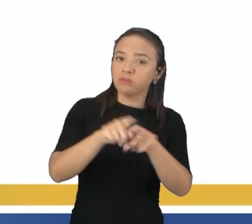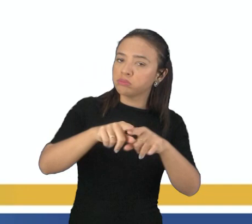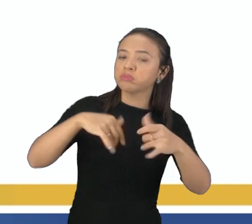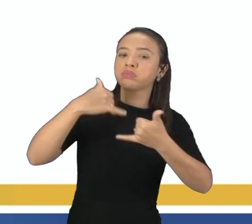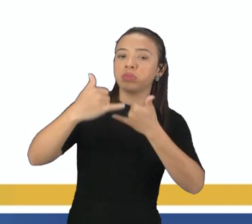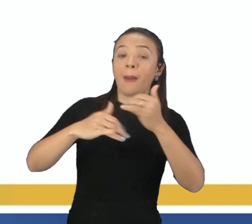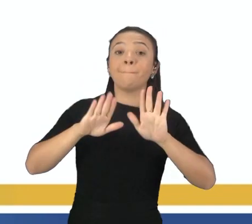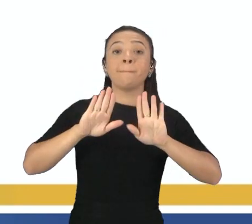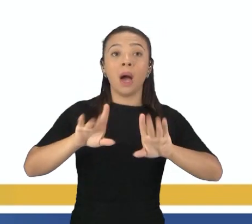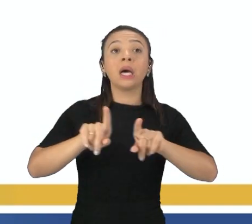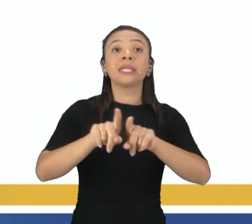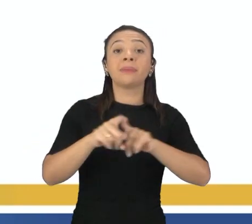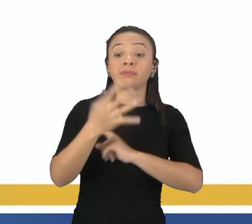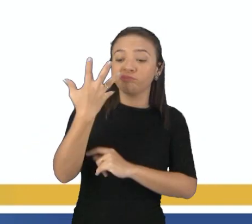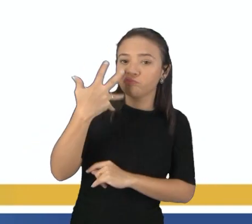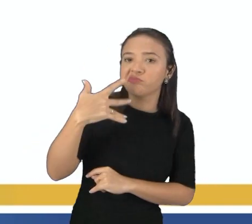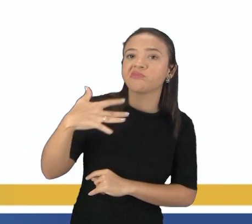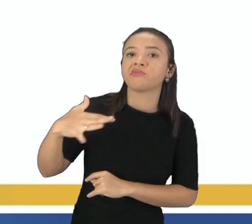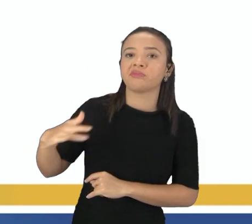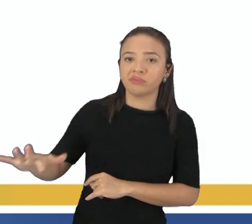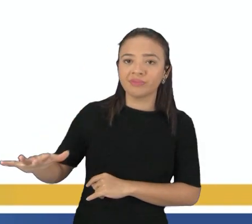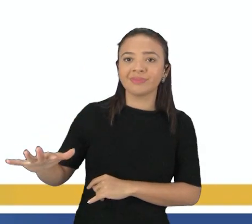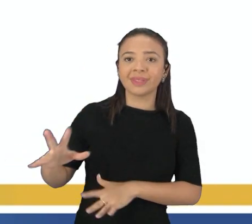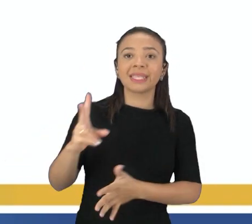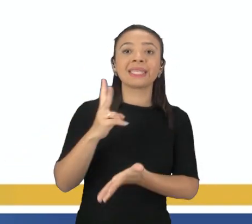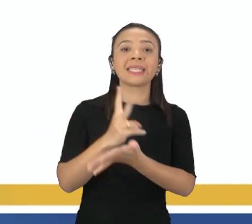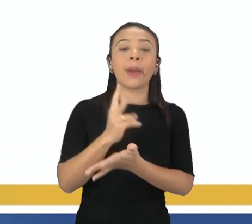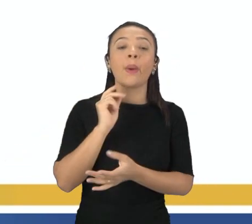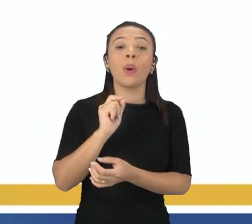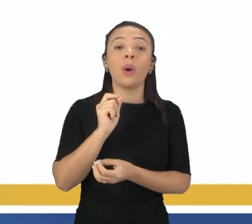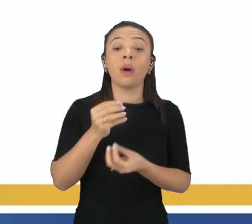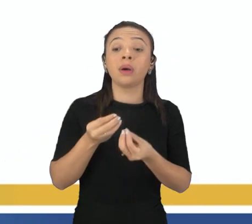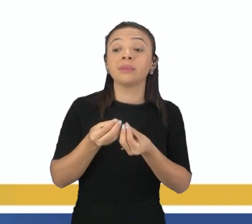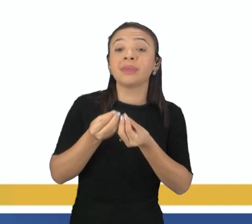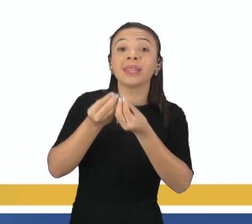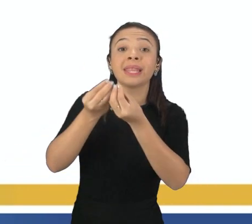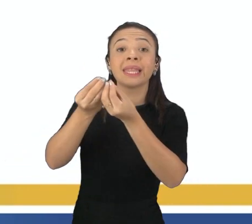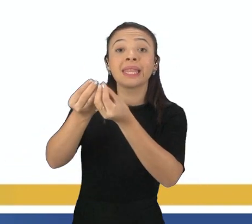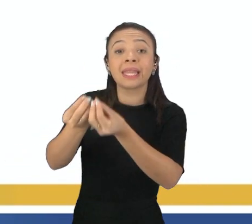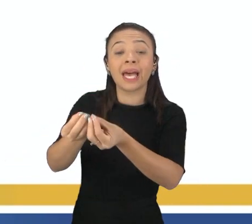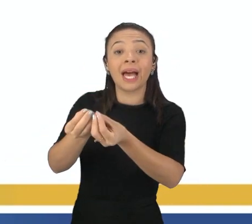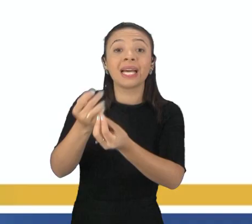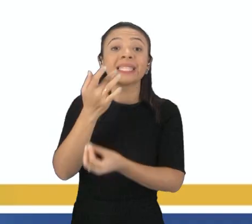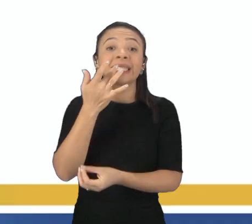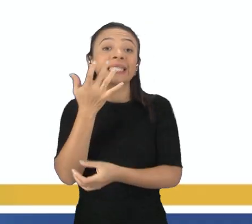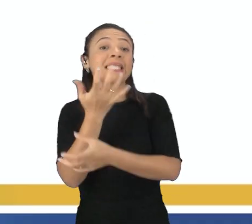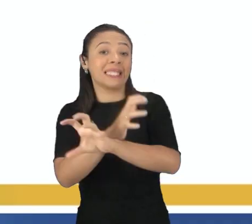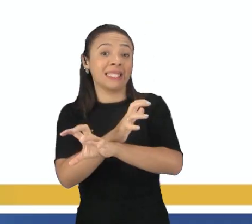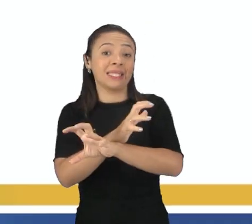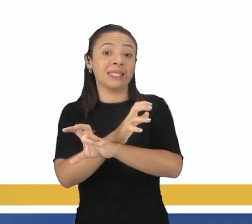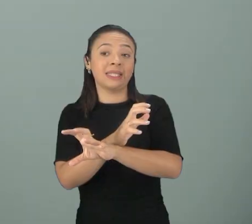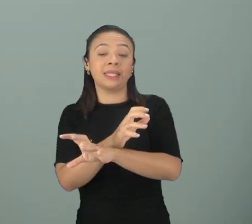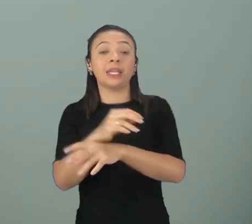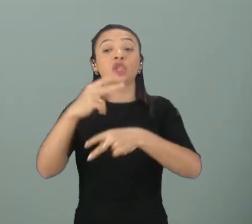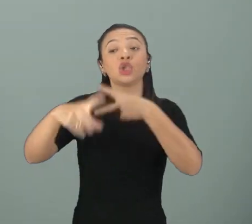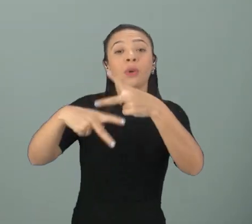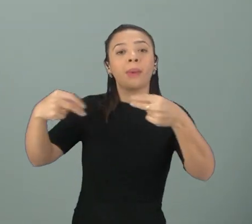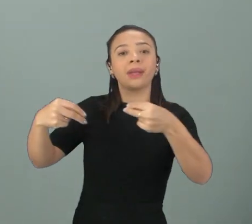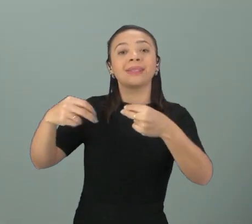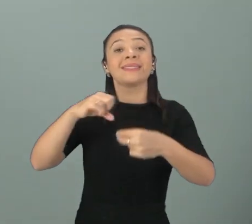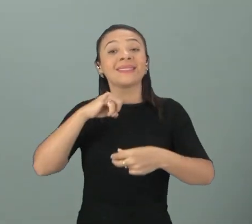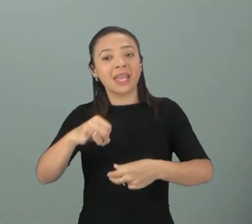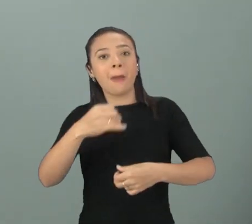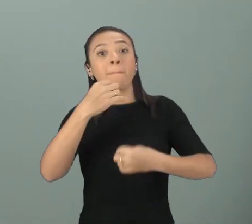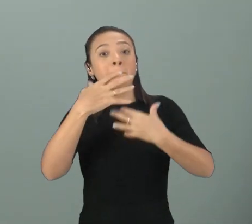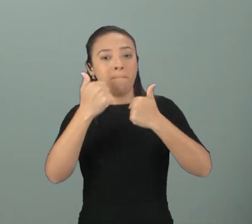eram crianças que eram presenteadas com os ossinhos quando tinham um bom desempenho escolar. Então, como